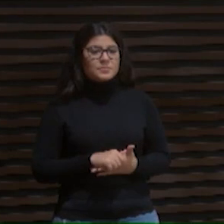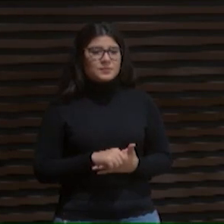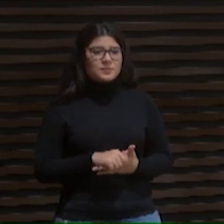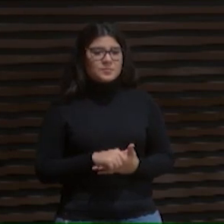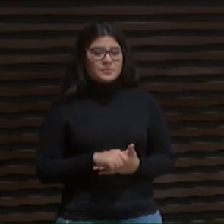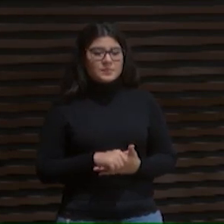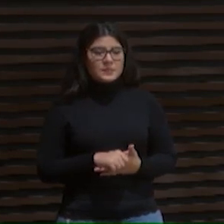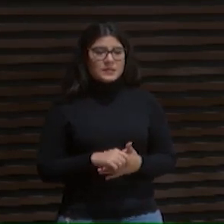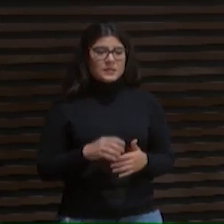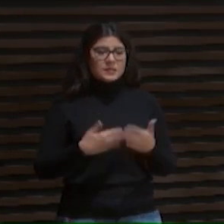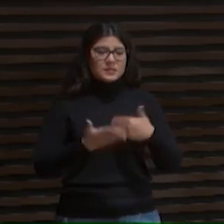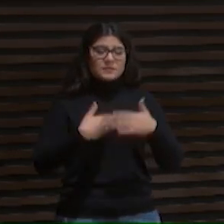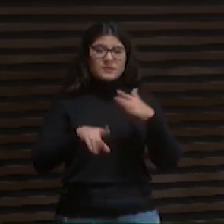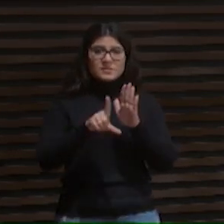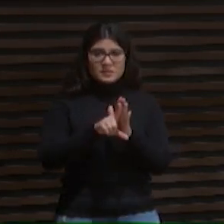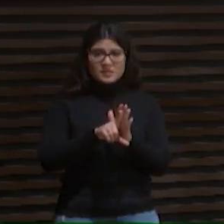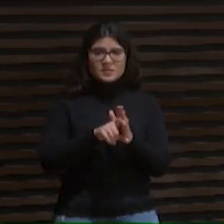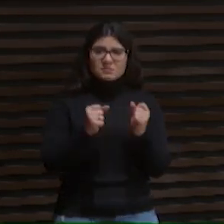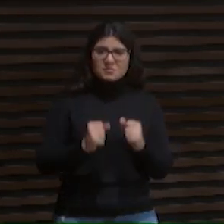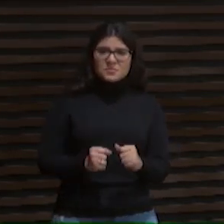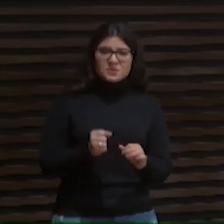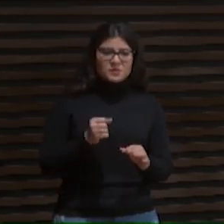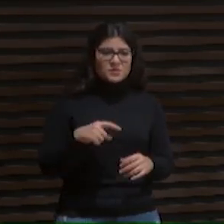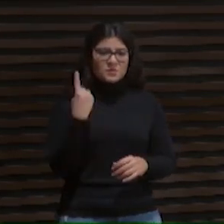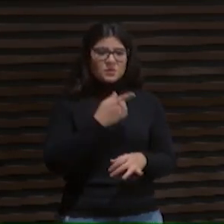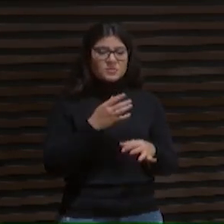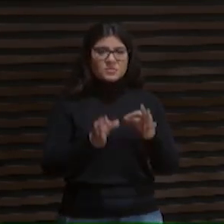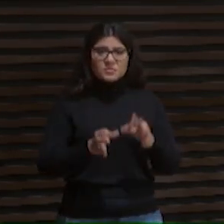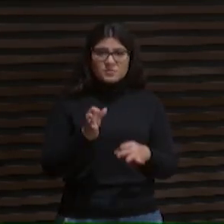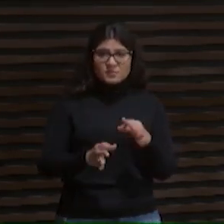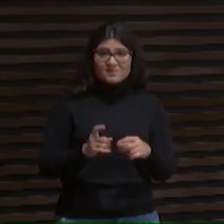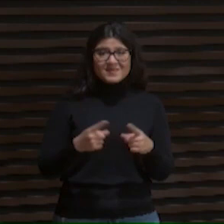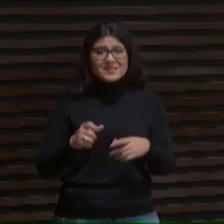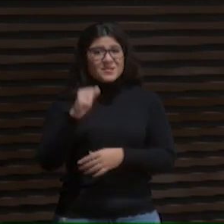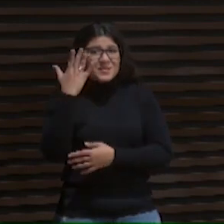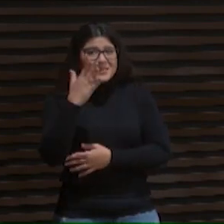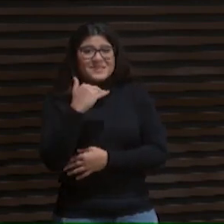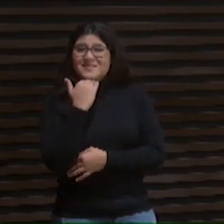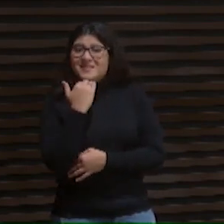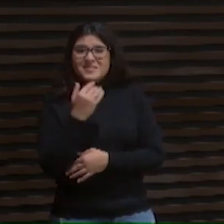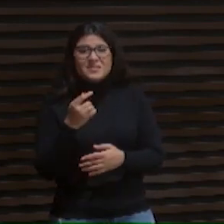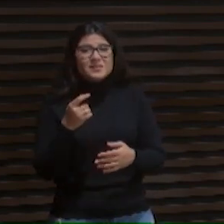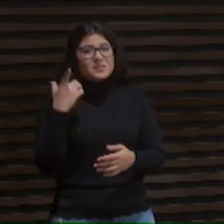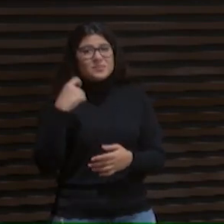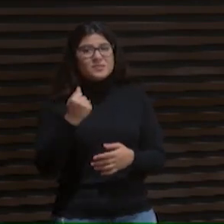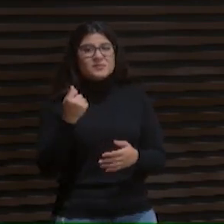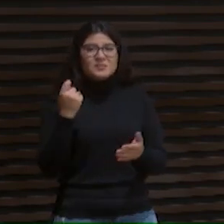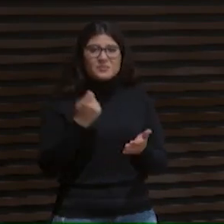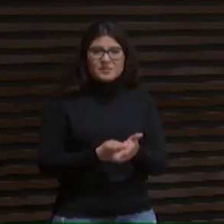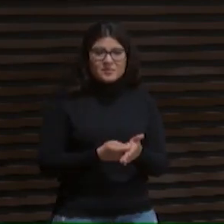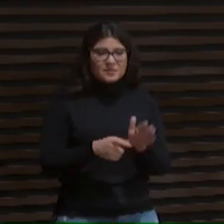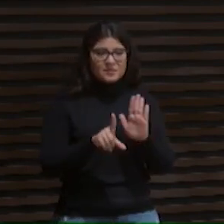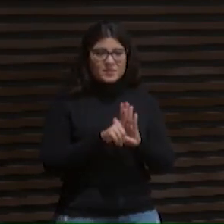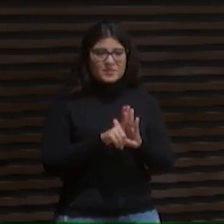meio da lei é possível, nós sabemos, ser justificado, acontece que ninguém consegue cumprir a lei, e foi necessário Jesus